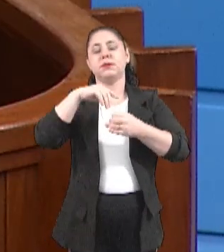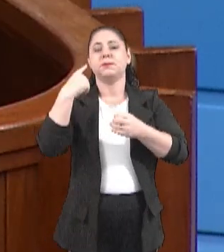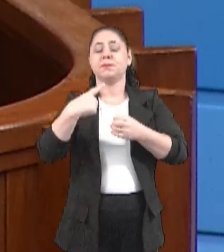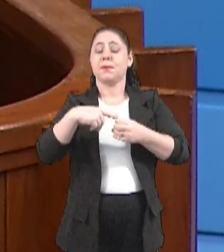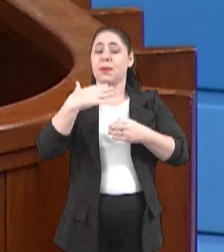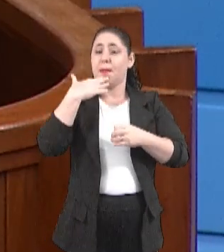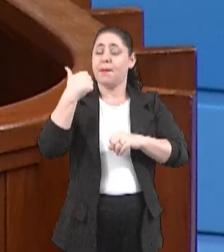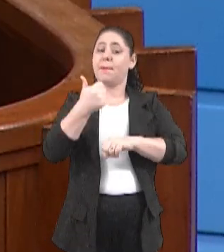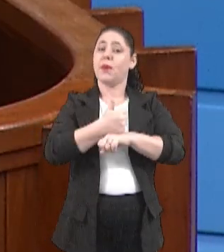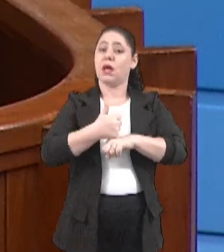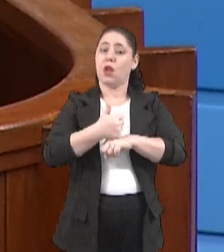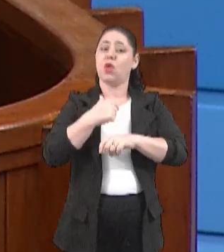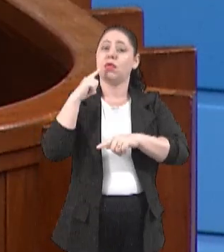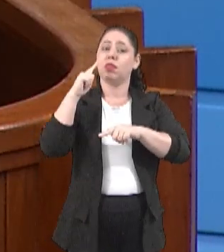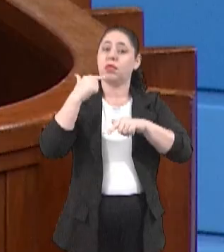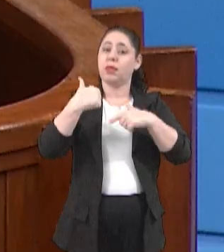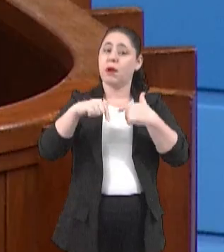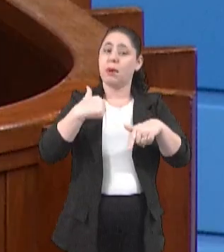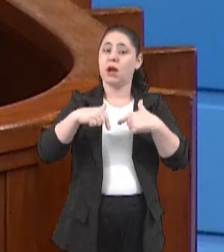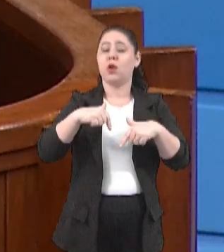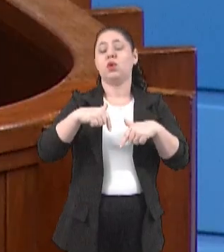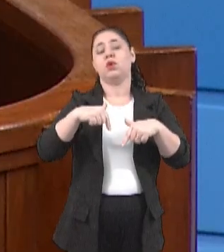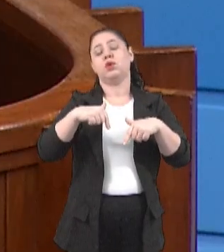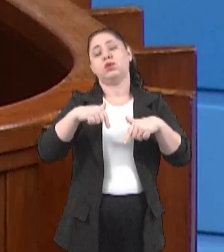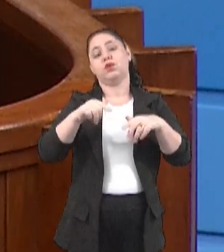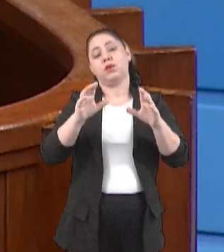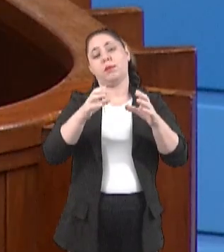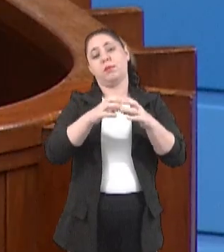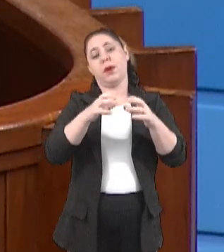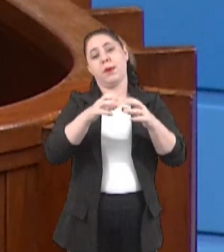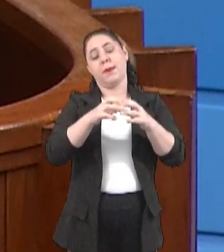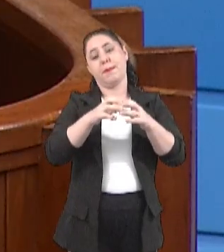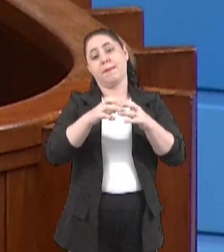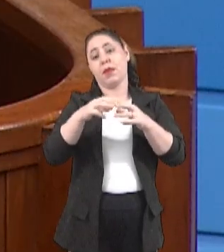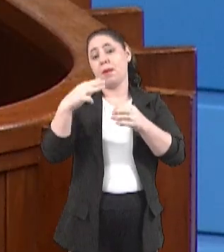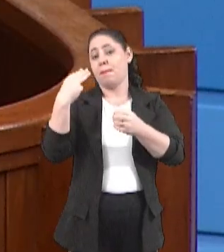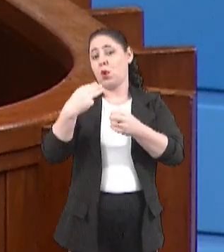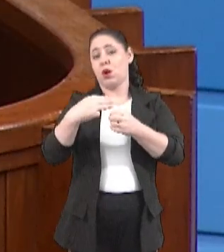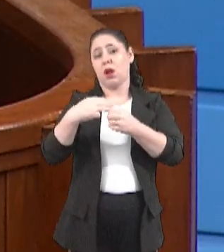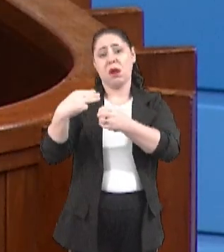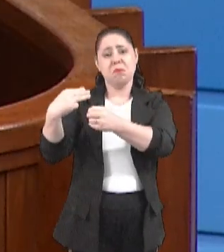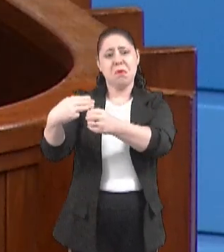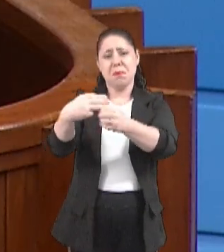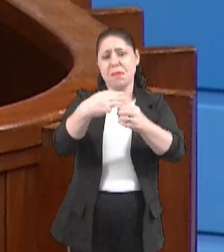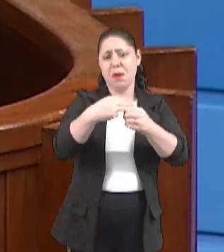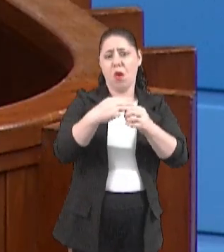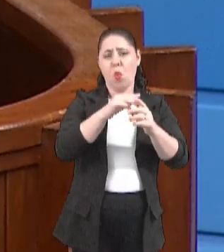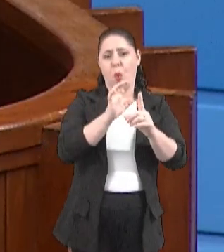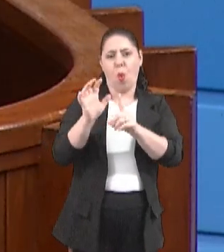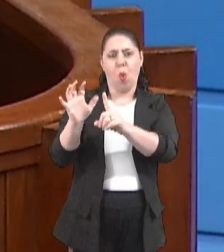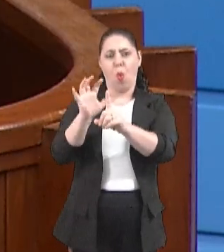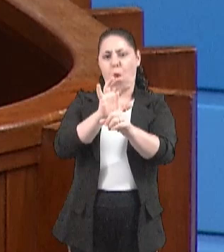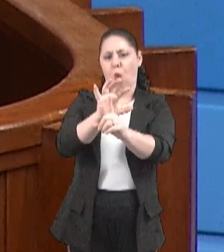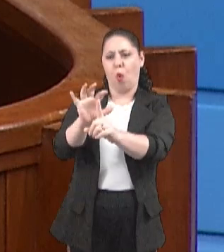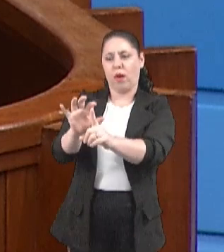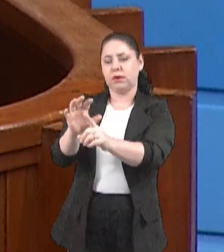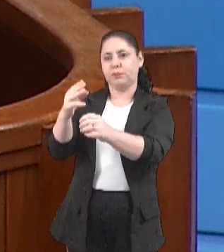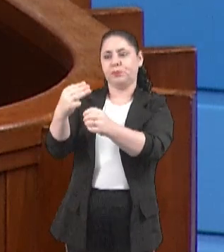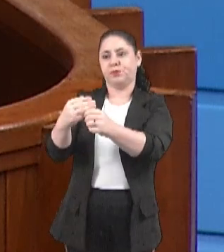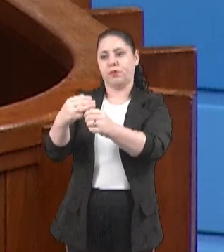garantir melhores condições de trabalho para todas as redes. Porque a municipalização sobrecarrega o